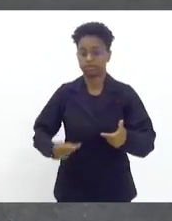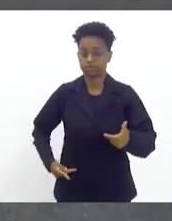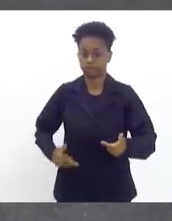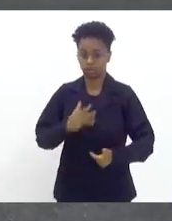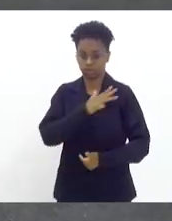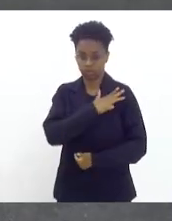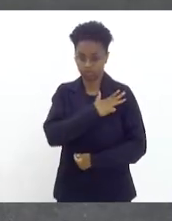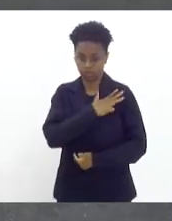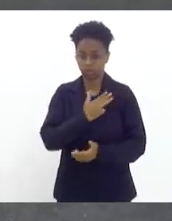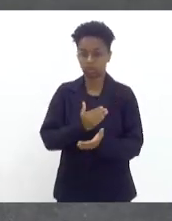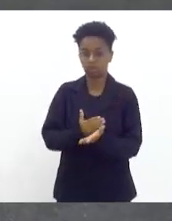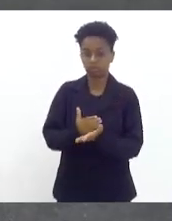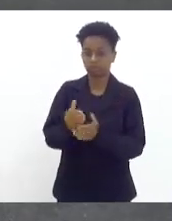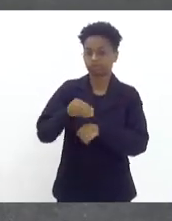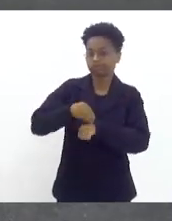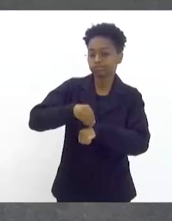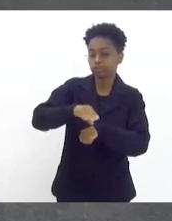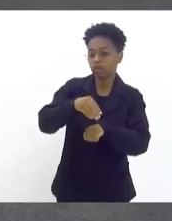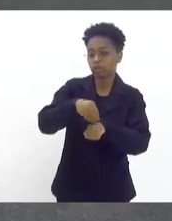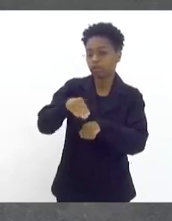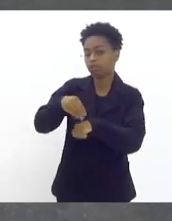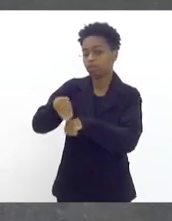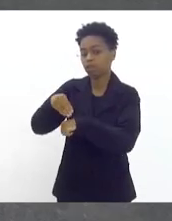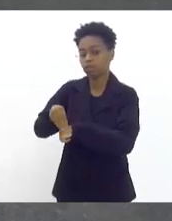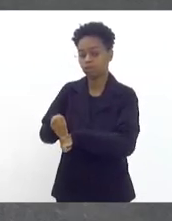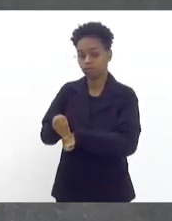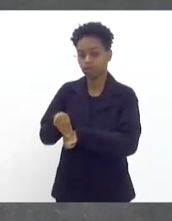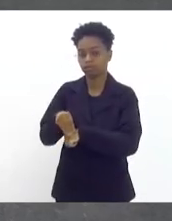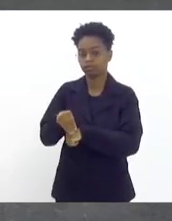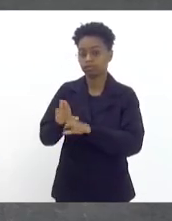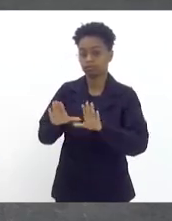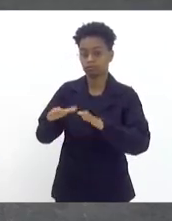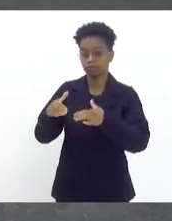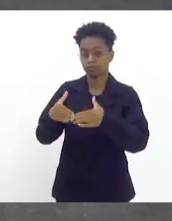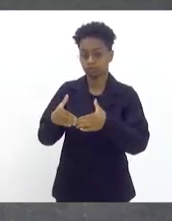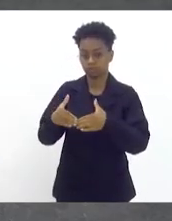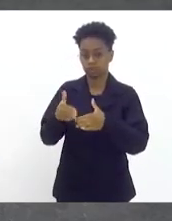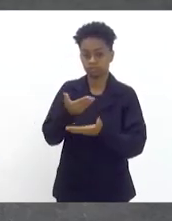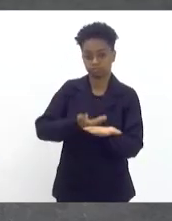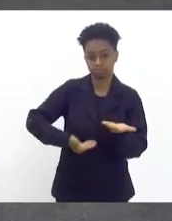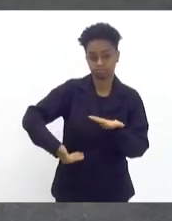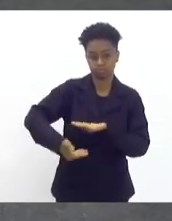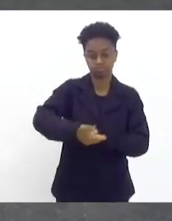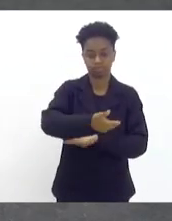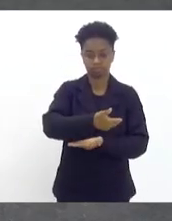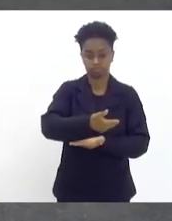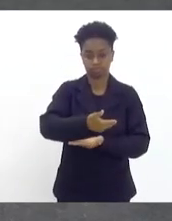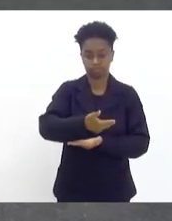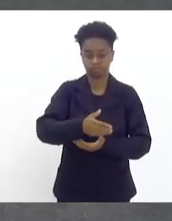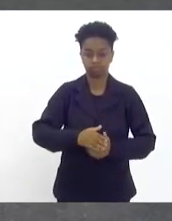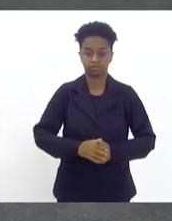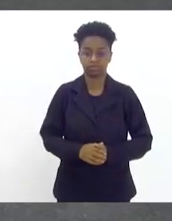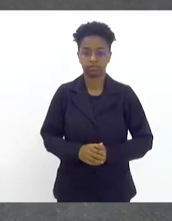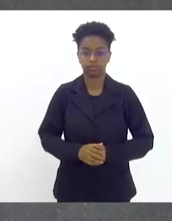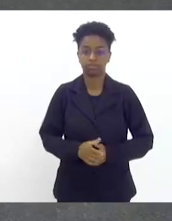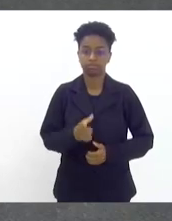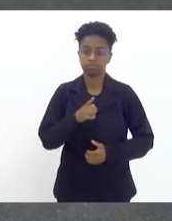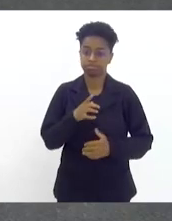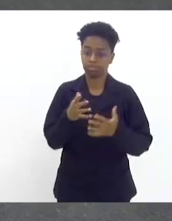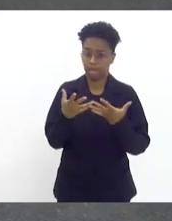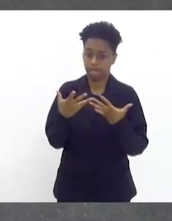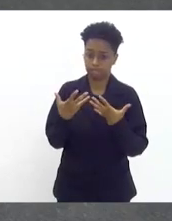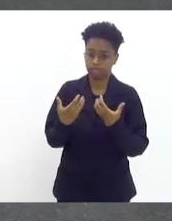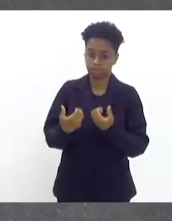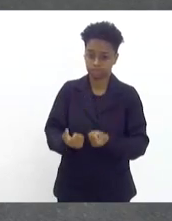Silva a partir da indicação do comitê de transição a catando uma reivindicação